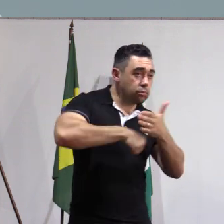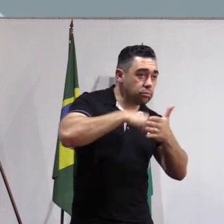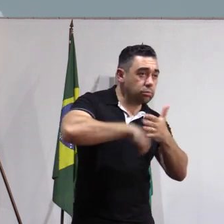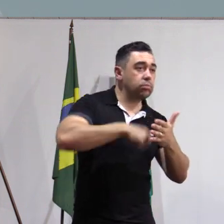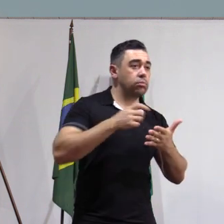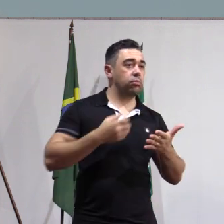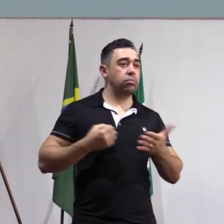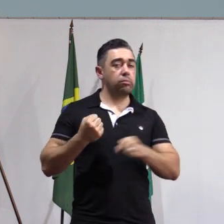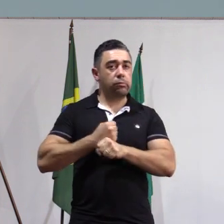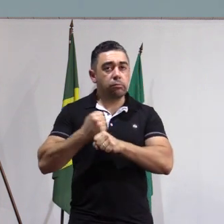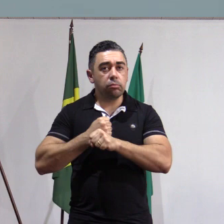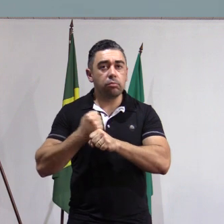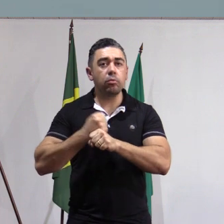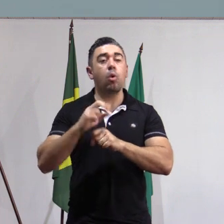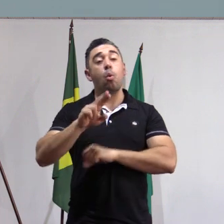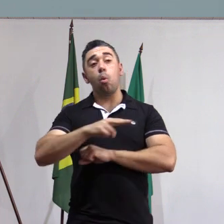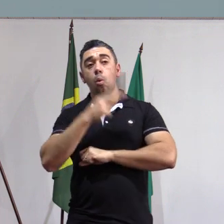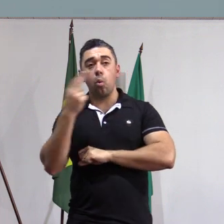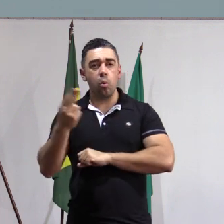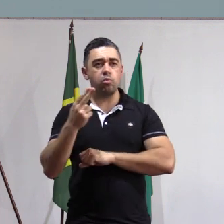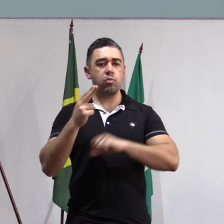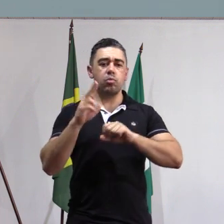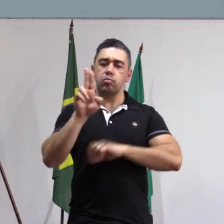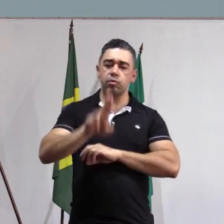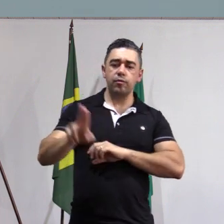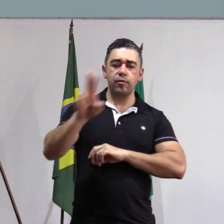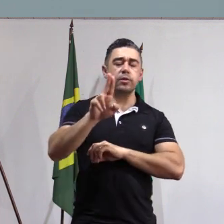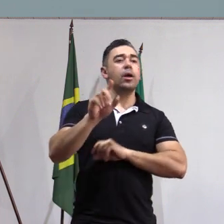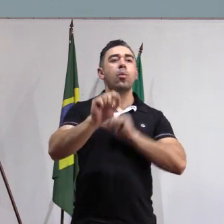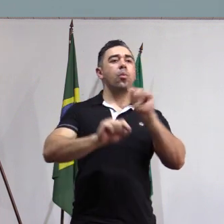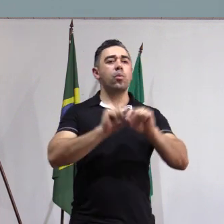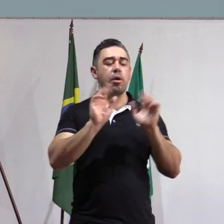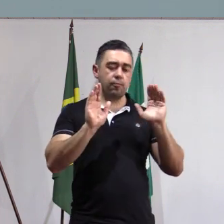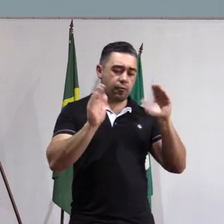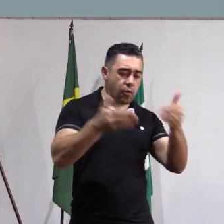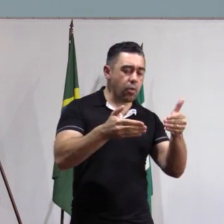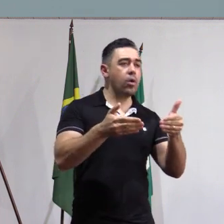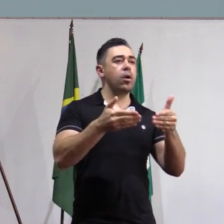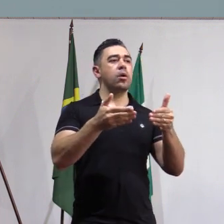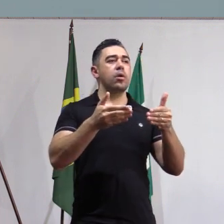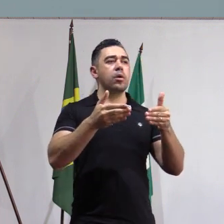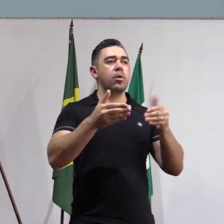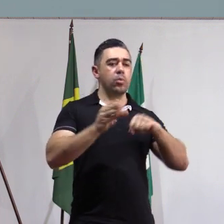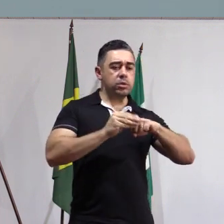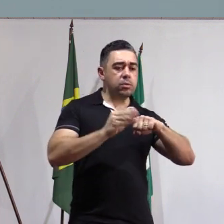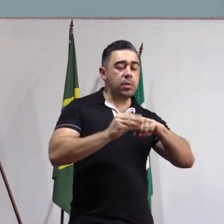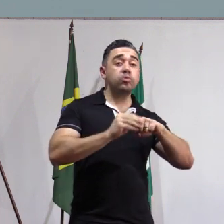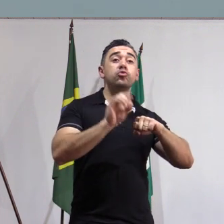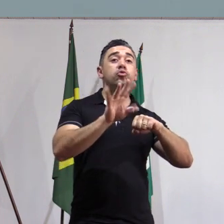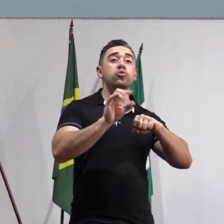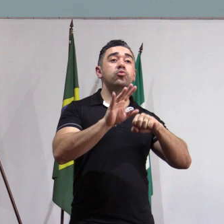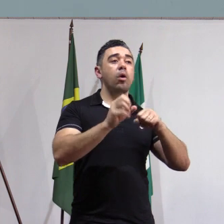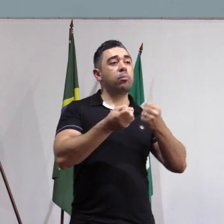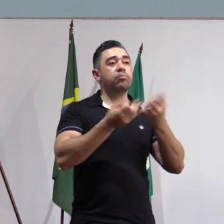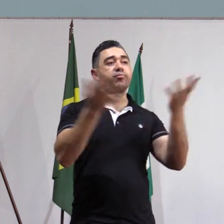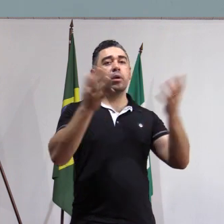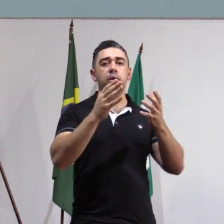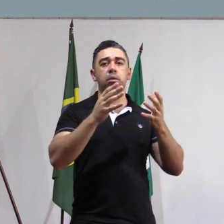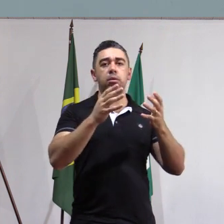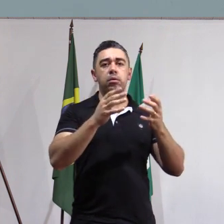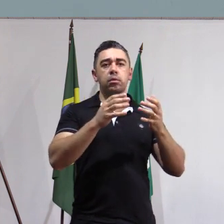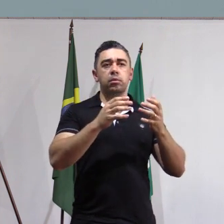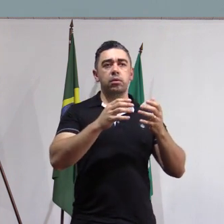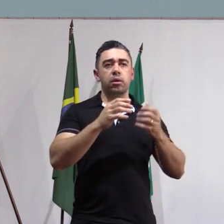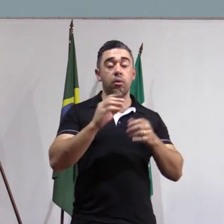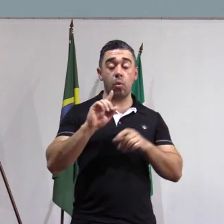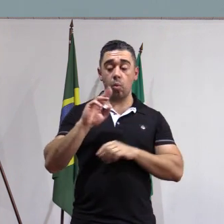tempo, ou uma universidade voltada para a produção de conhecimento para o mercado. Uma universidade